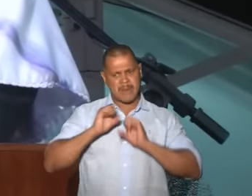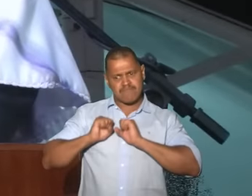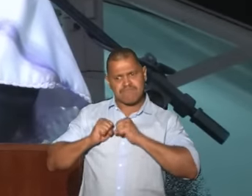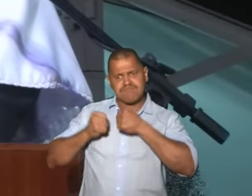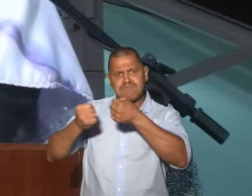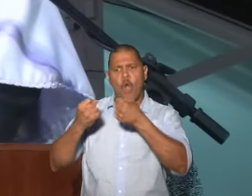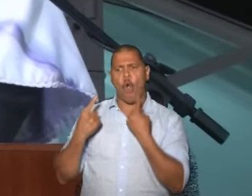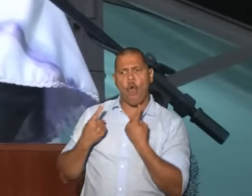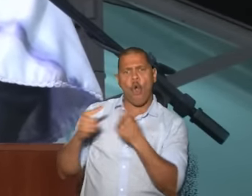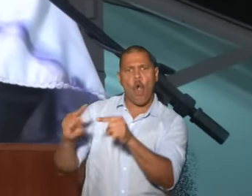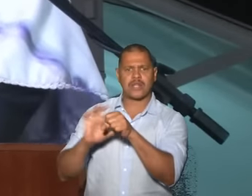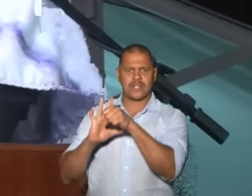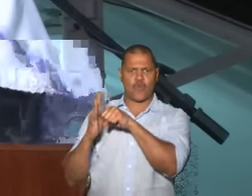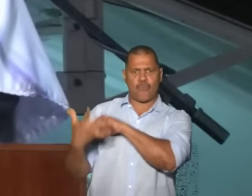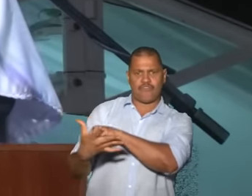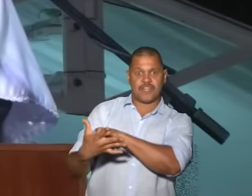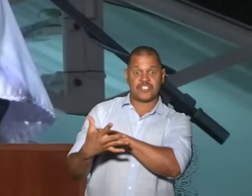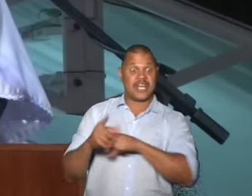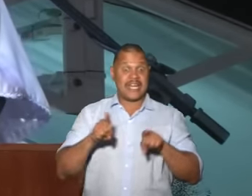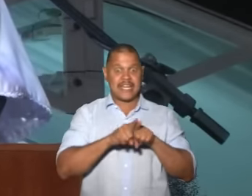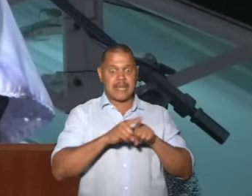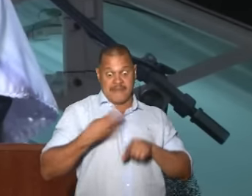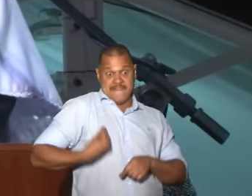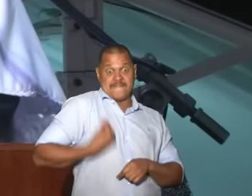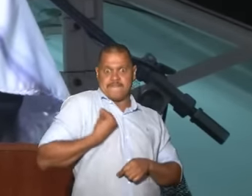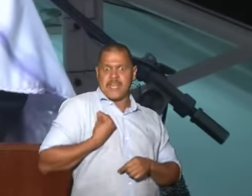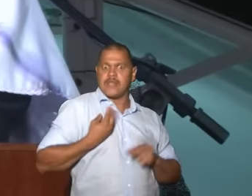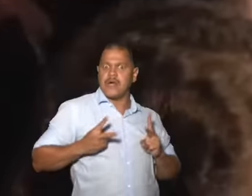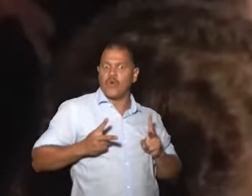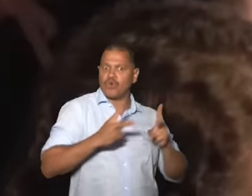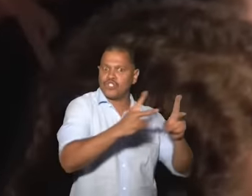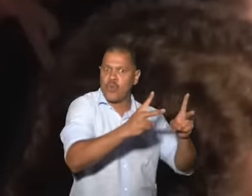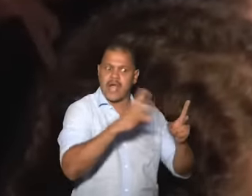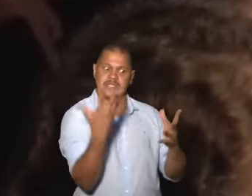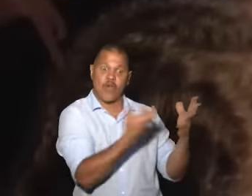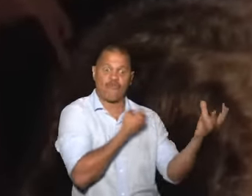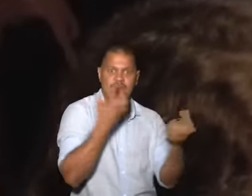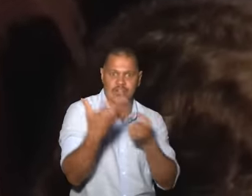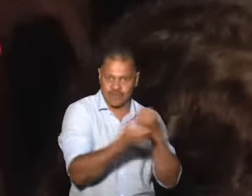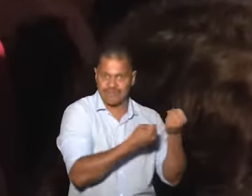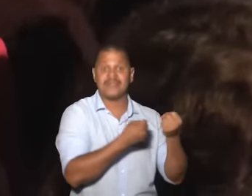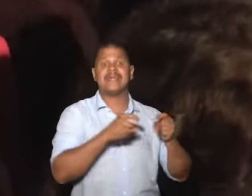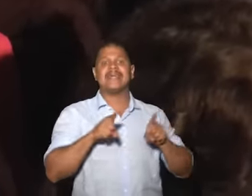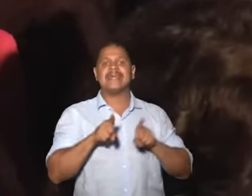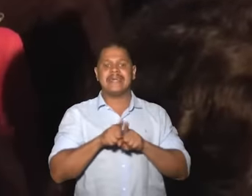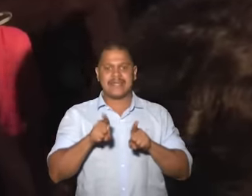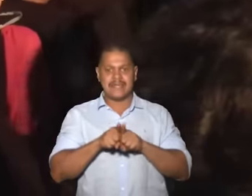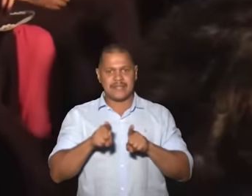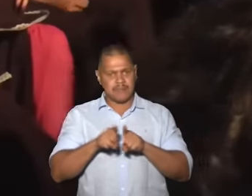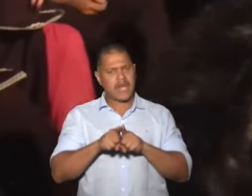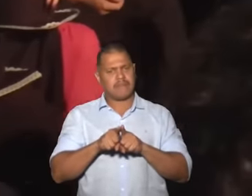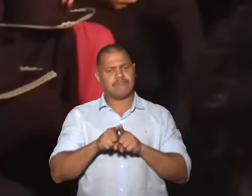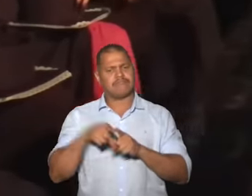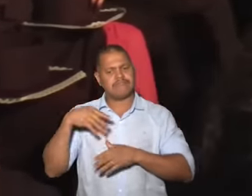da Covid-19 e para salvar muitas vidas. Além disso, o desenvolvimento